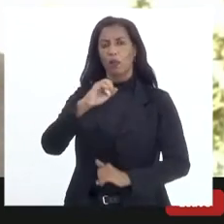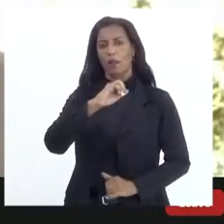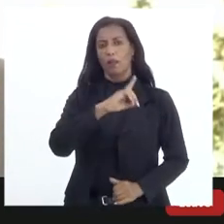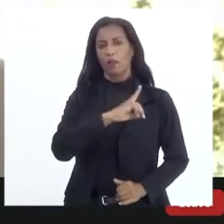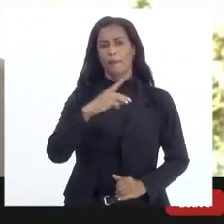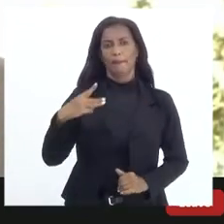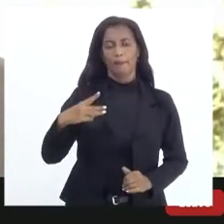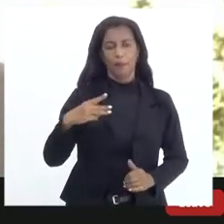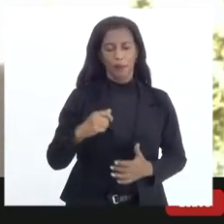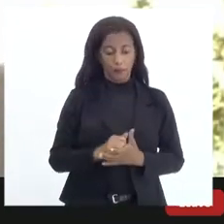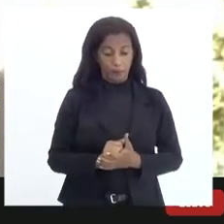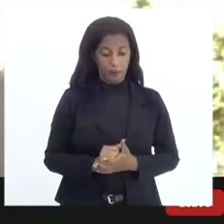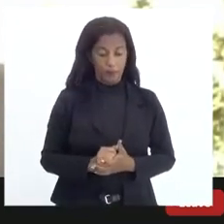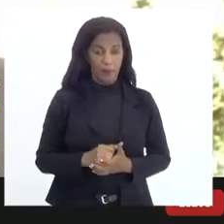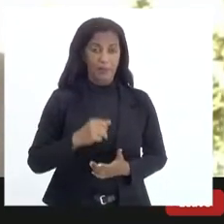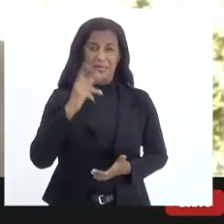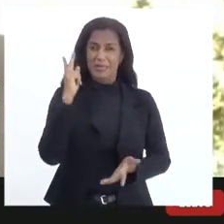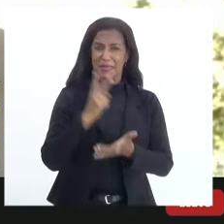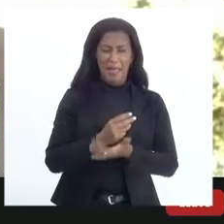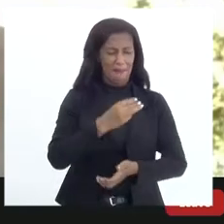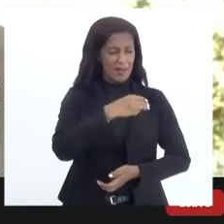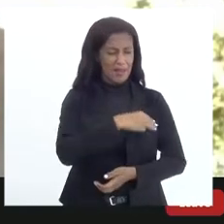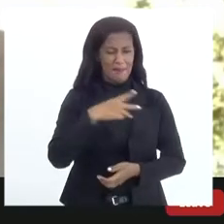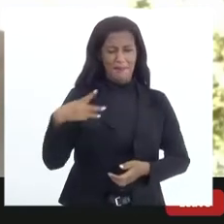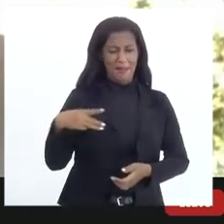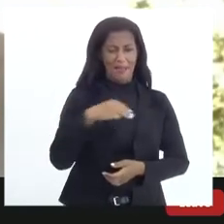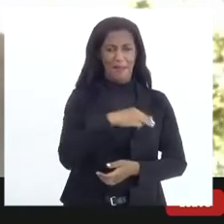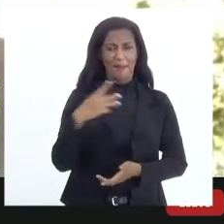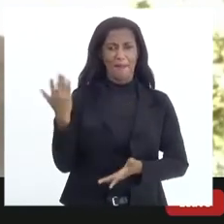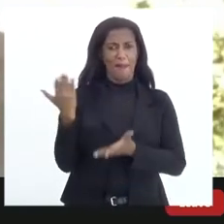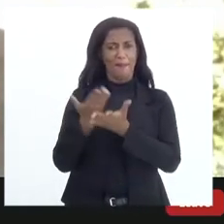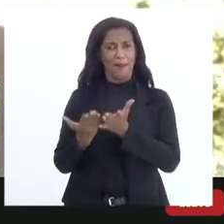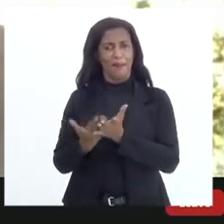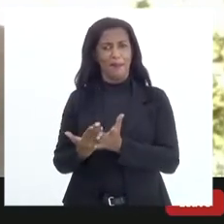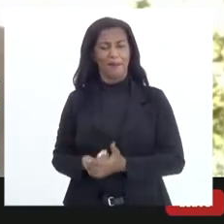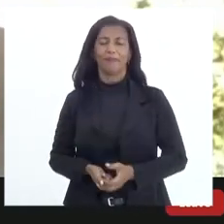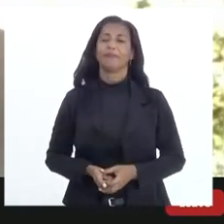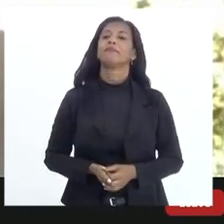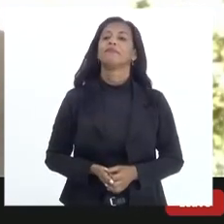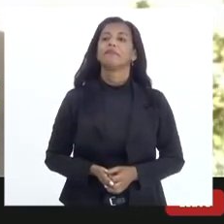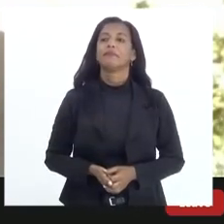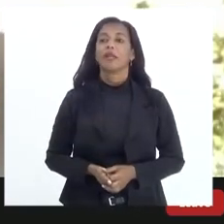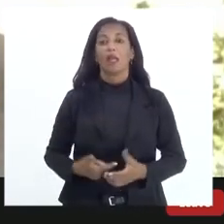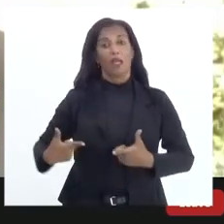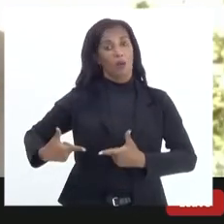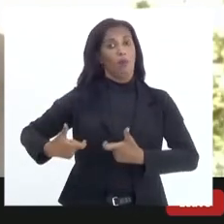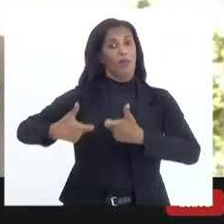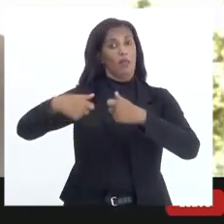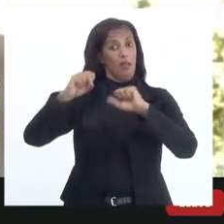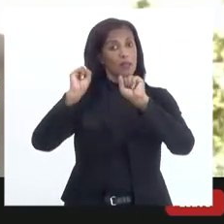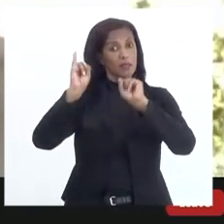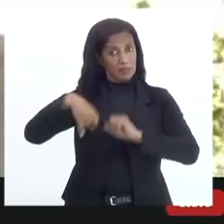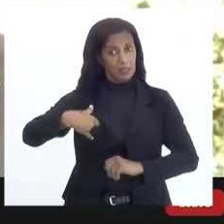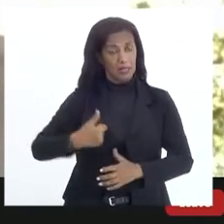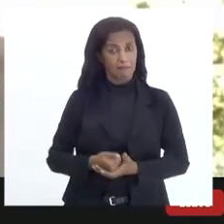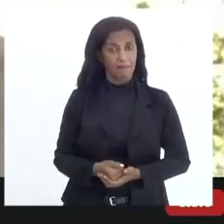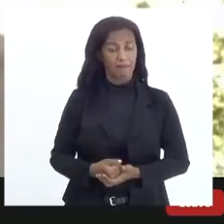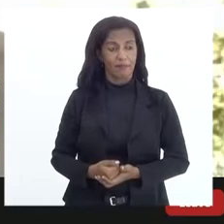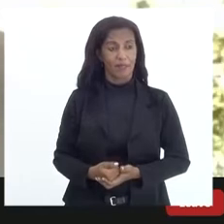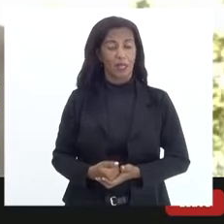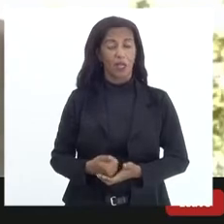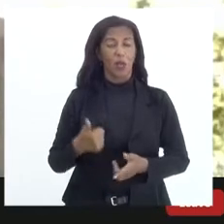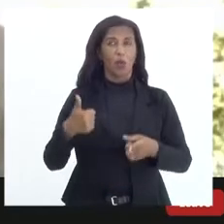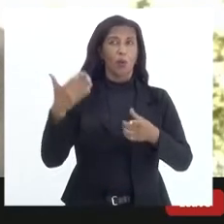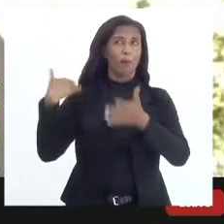eu acho que é uma guerra que nós vivemos, sim, infelizmente. Nos anos 50 era contra a